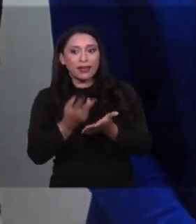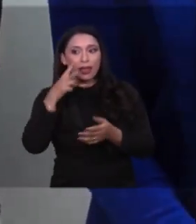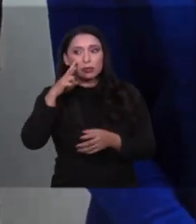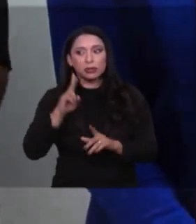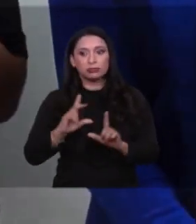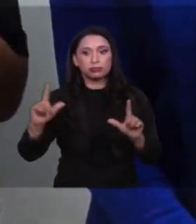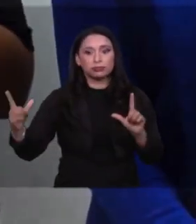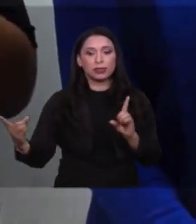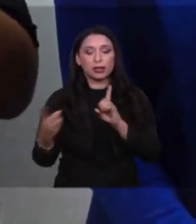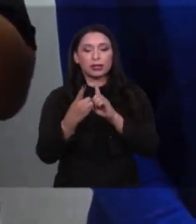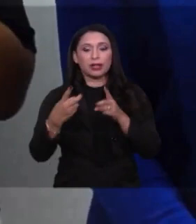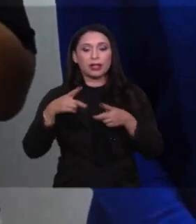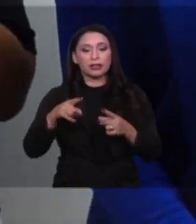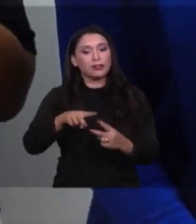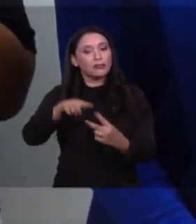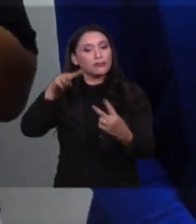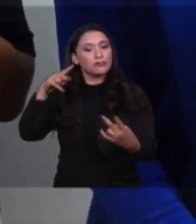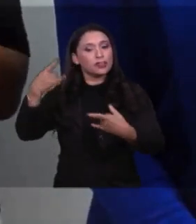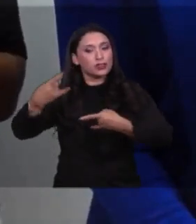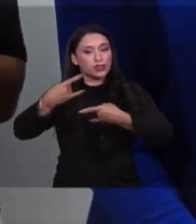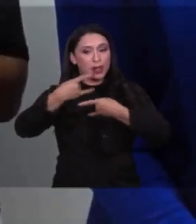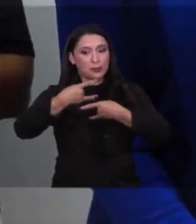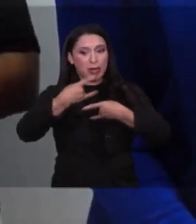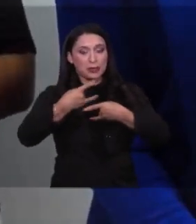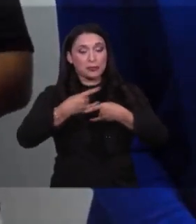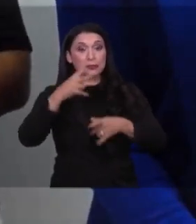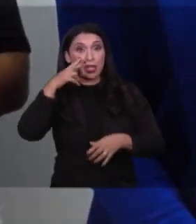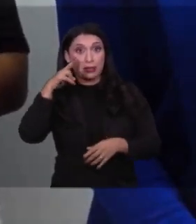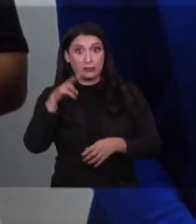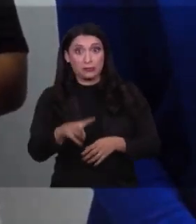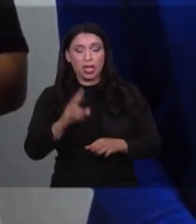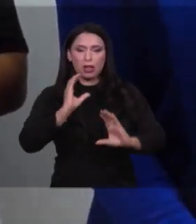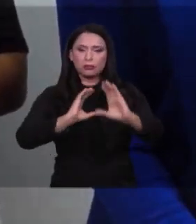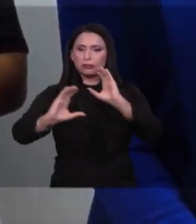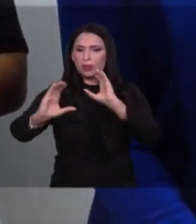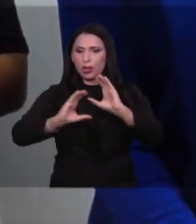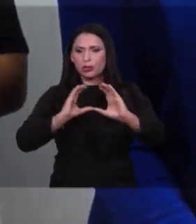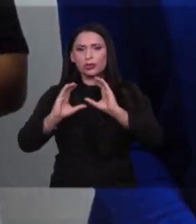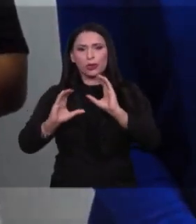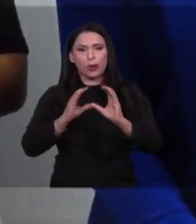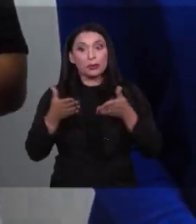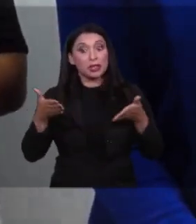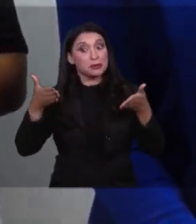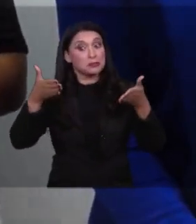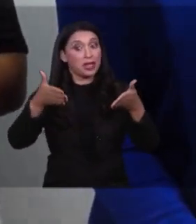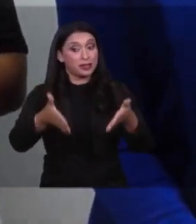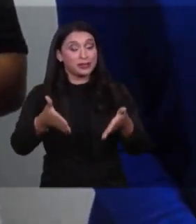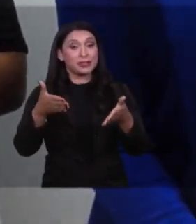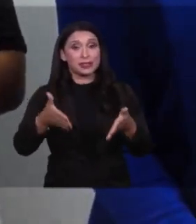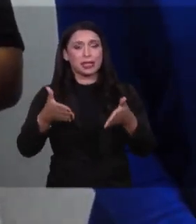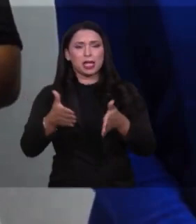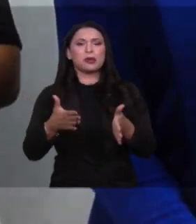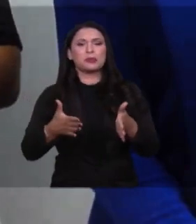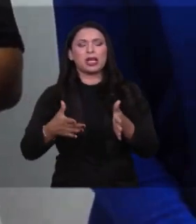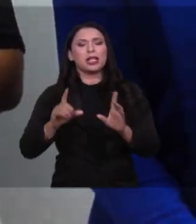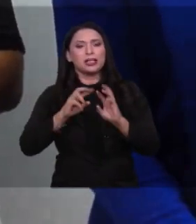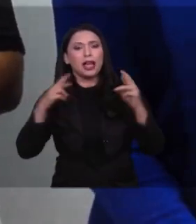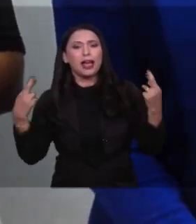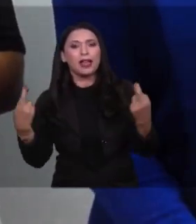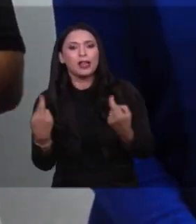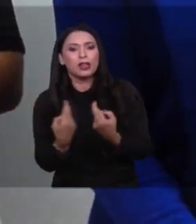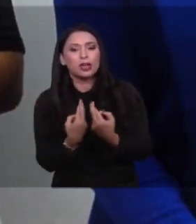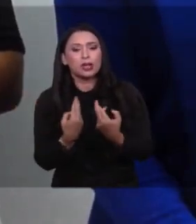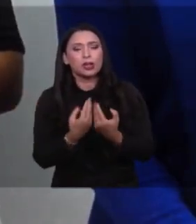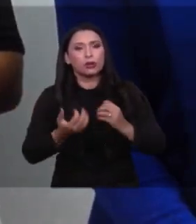por videochamada. E ela, assim como a outra parte, se comunica e participa ativamente de toda a sessão